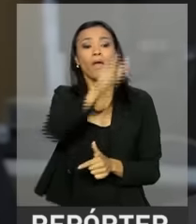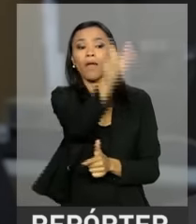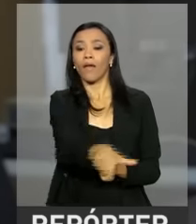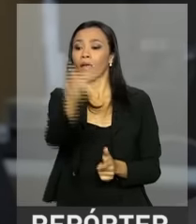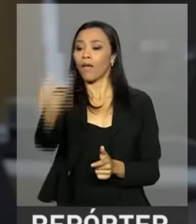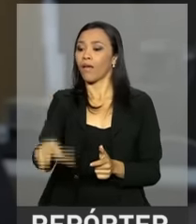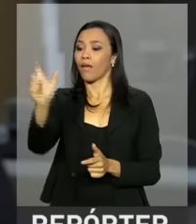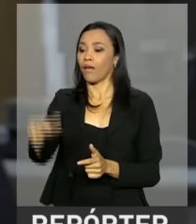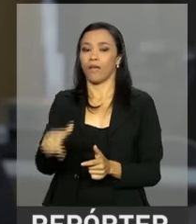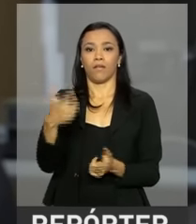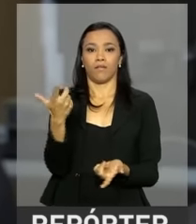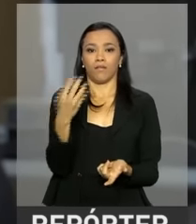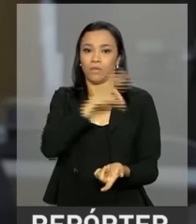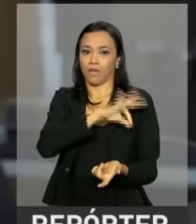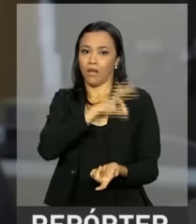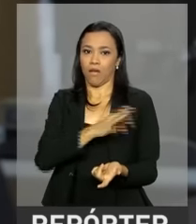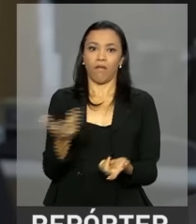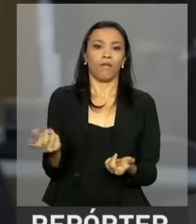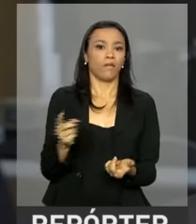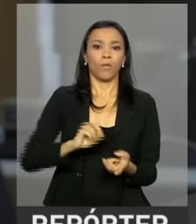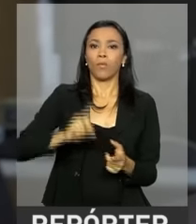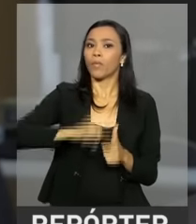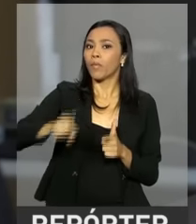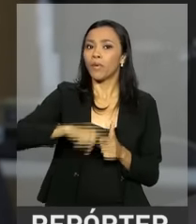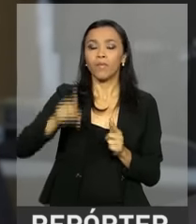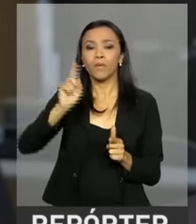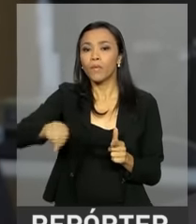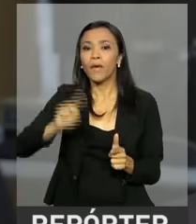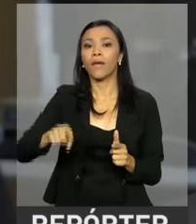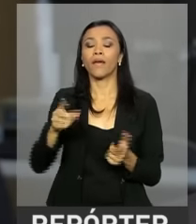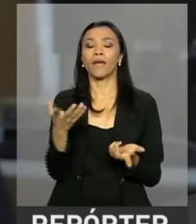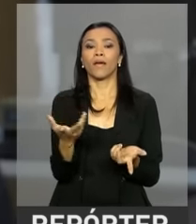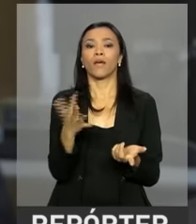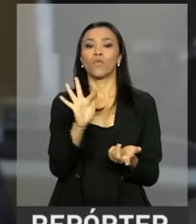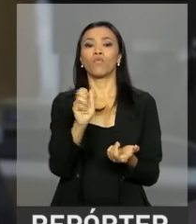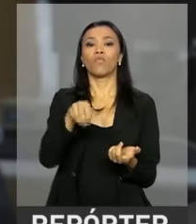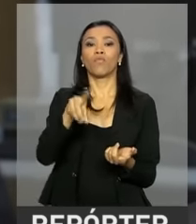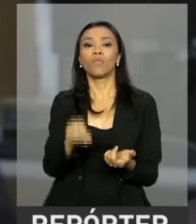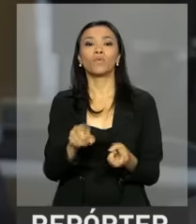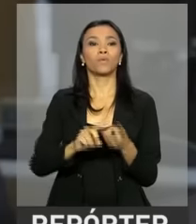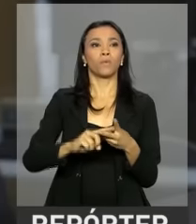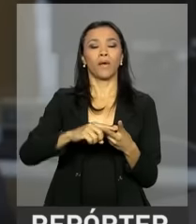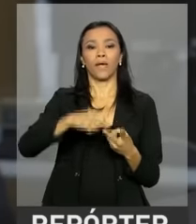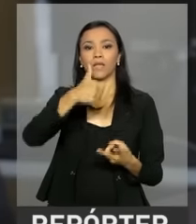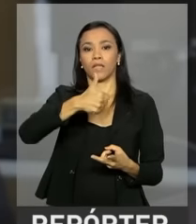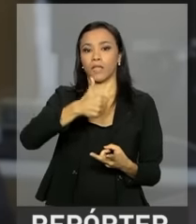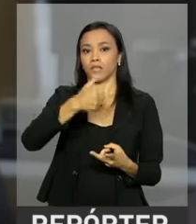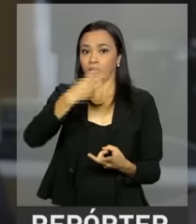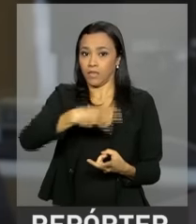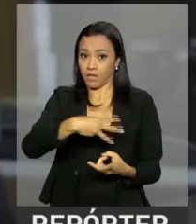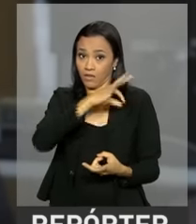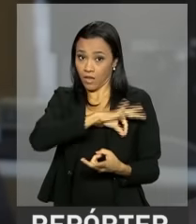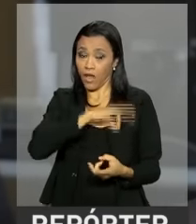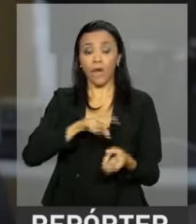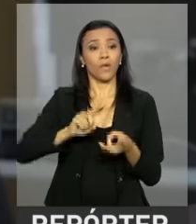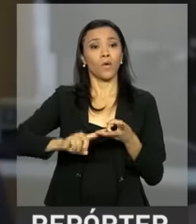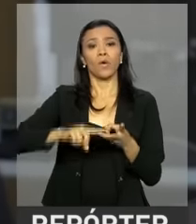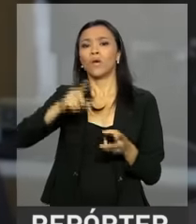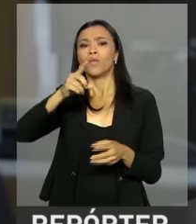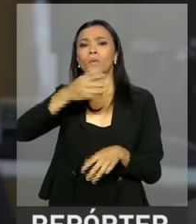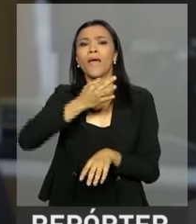remuneração do trabalhador não é o o fundo de garantia não é ao 13º Não não são as férias do